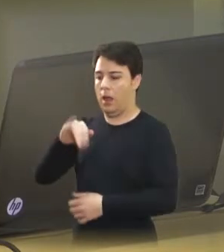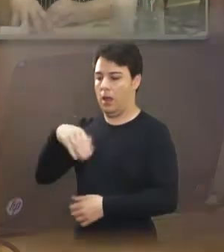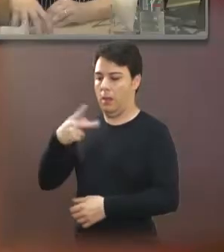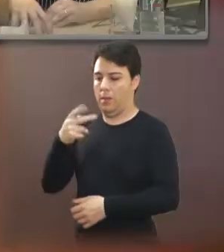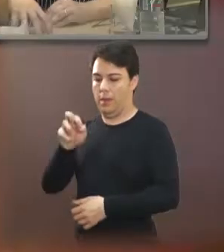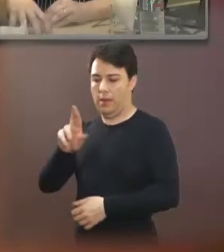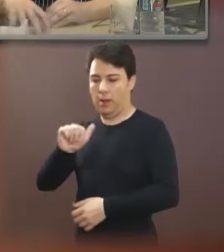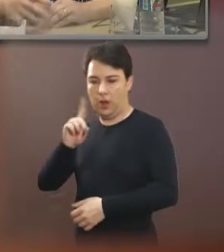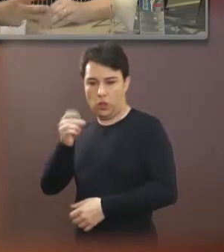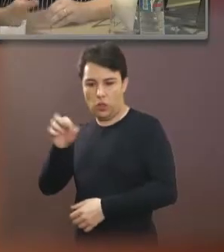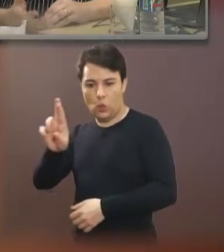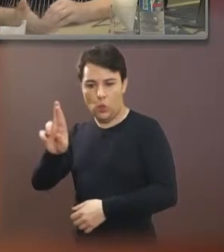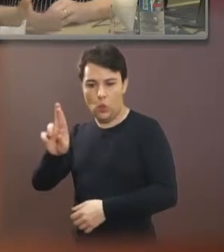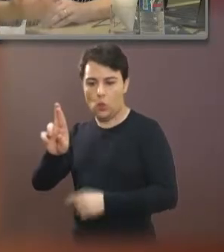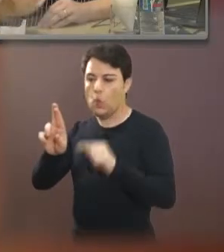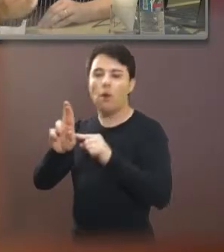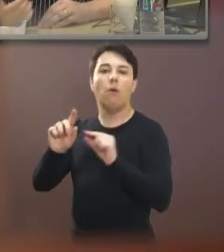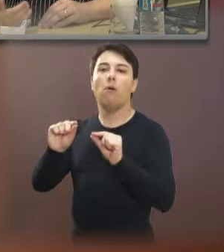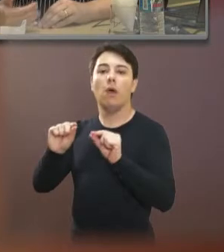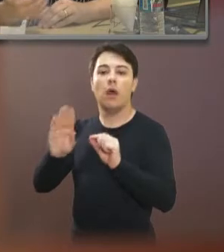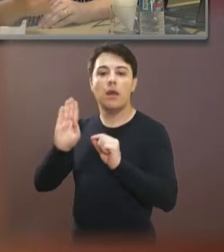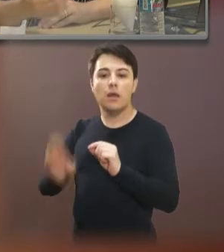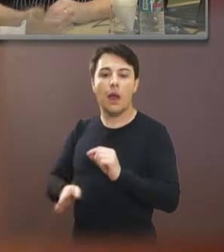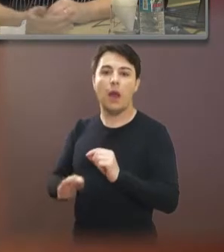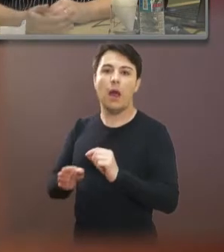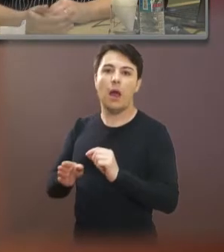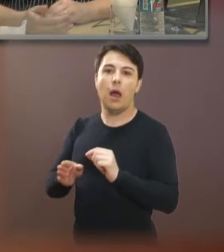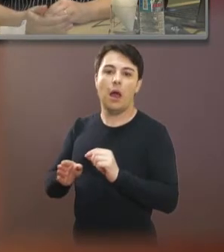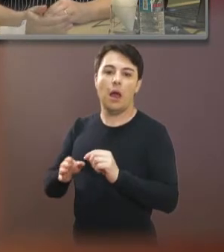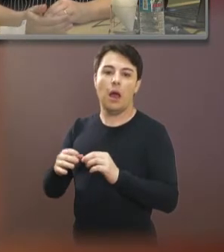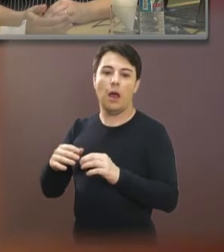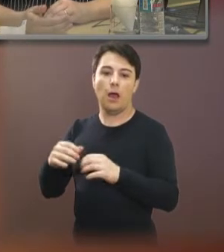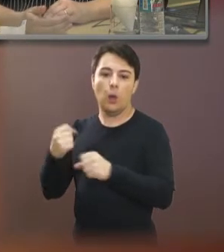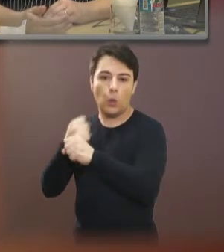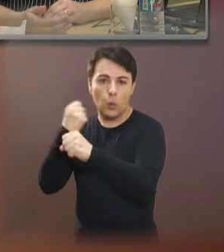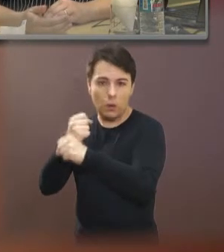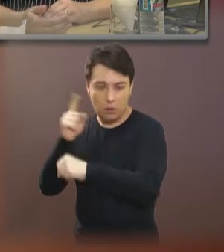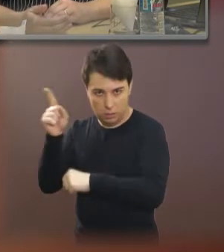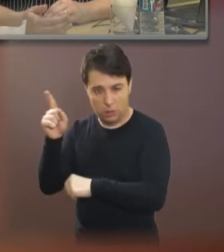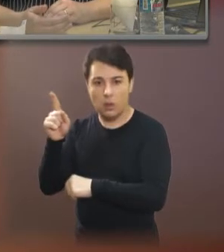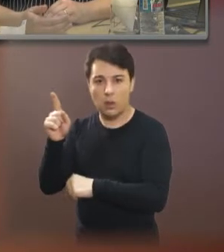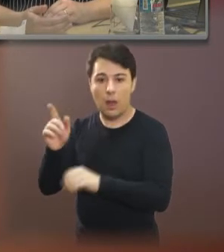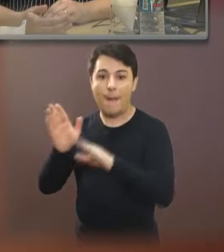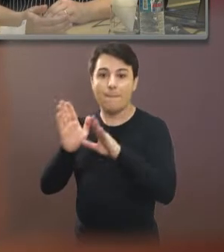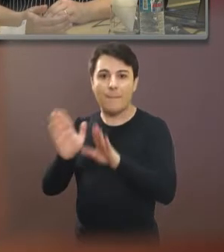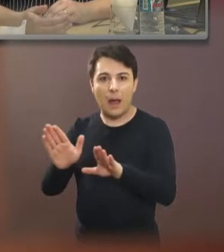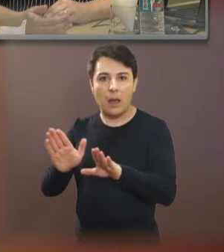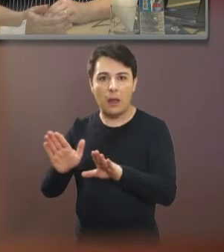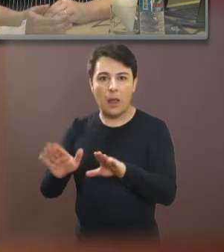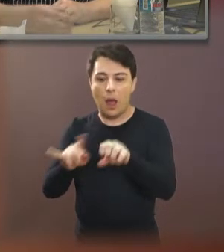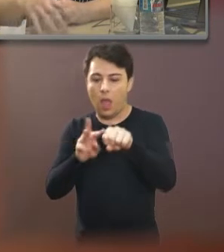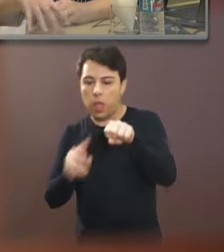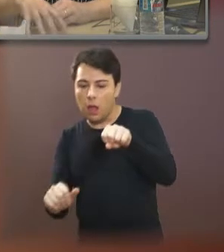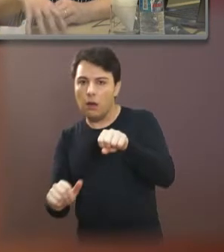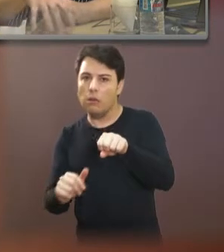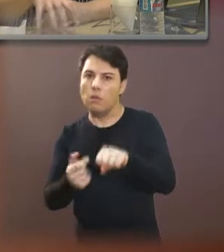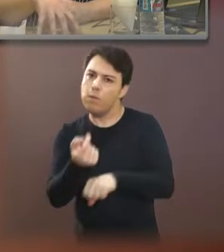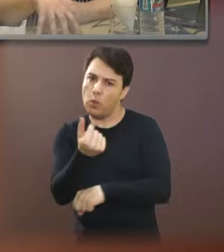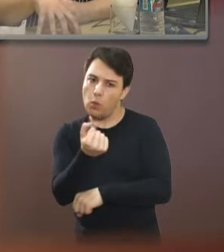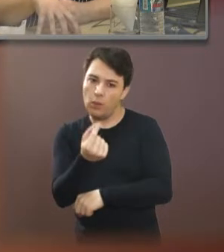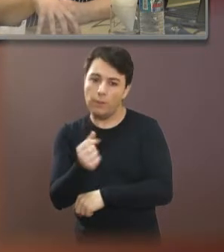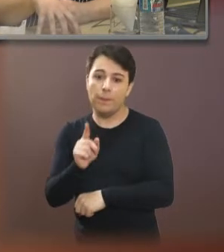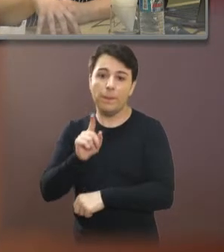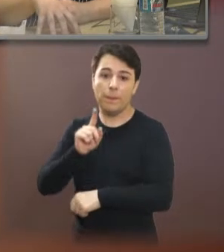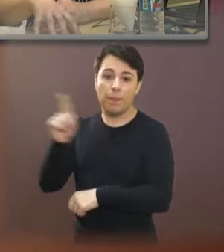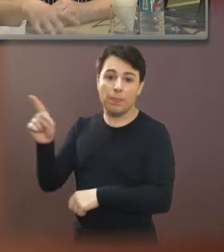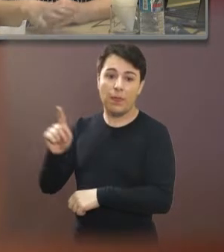área consolidada, ela é uma área com menor potencial de erodir o Córrego das Cruzes. As áreas que estão